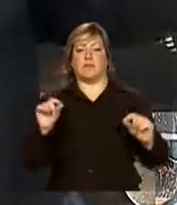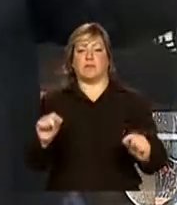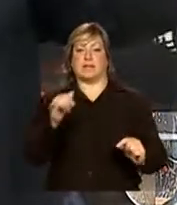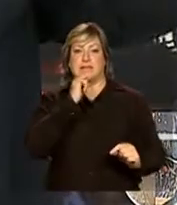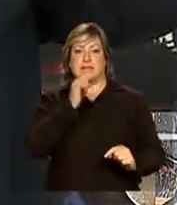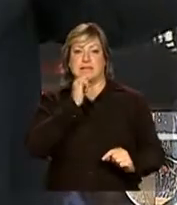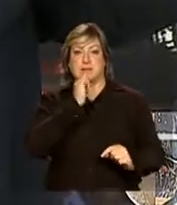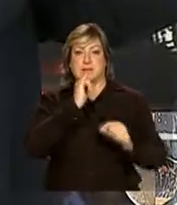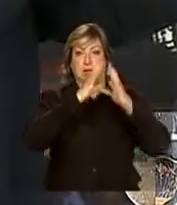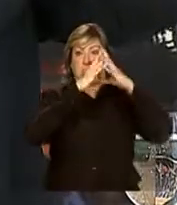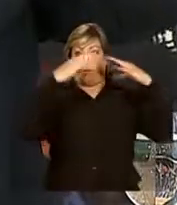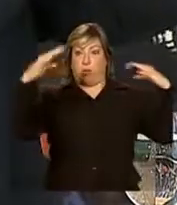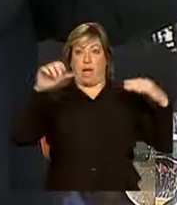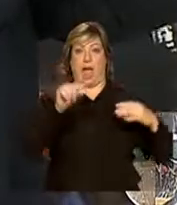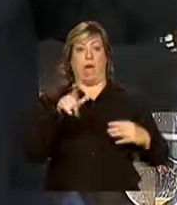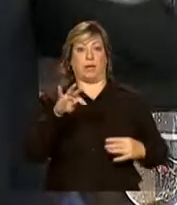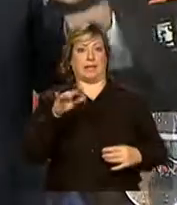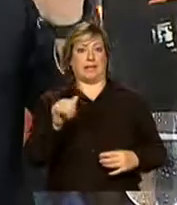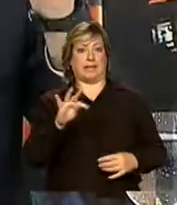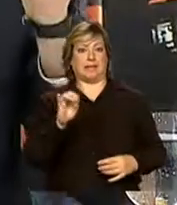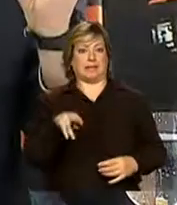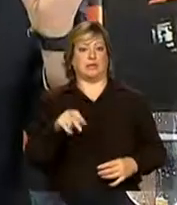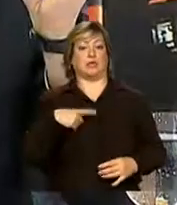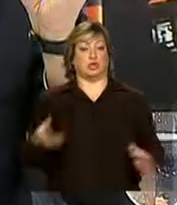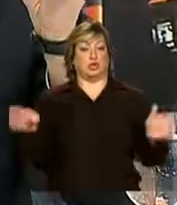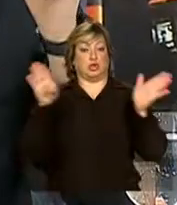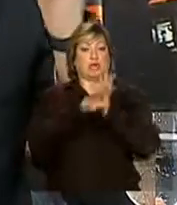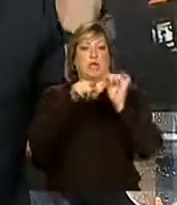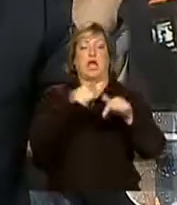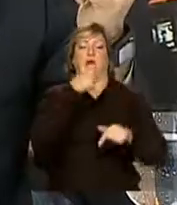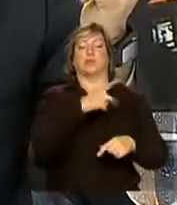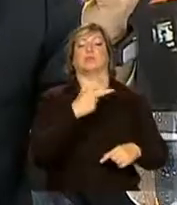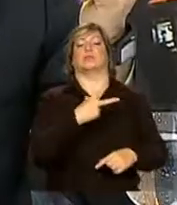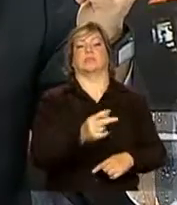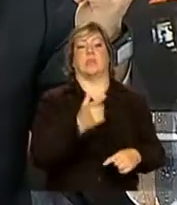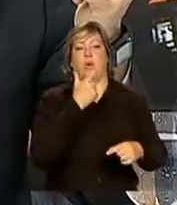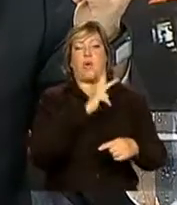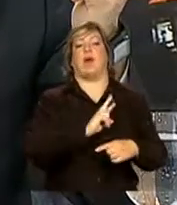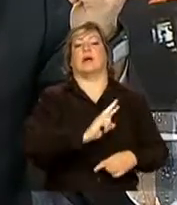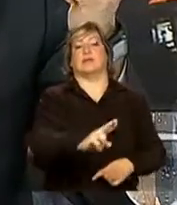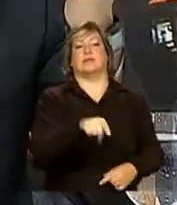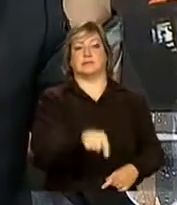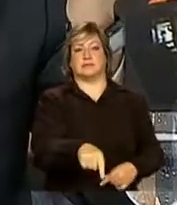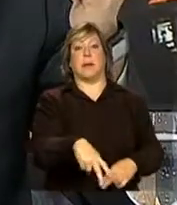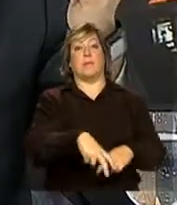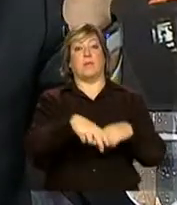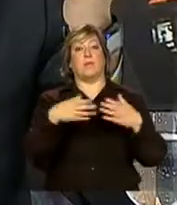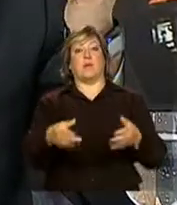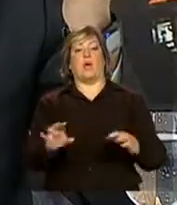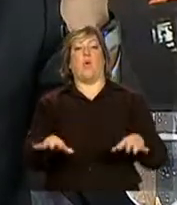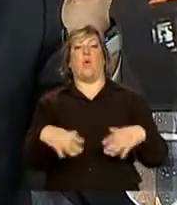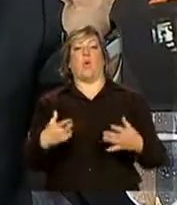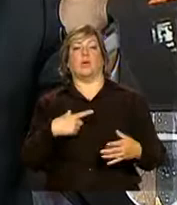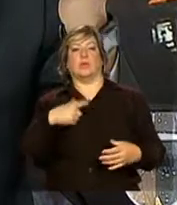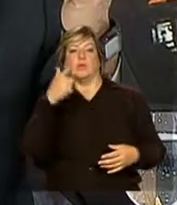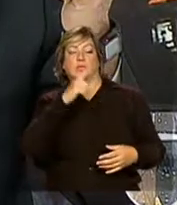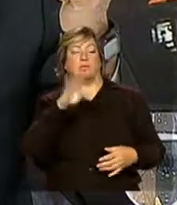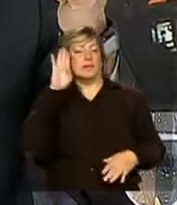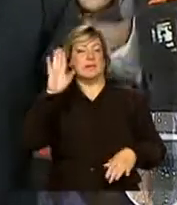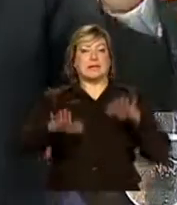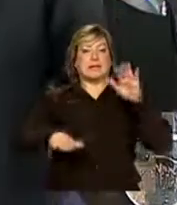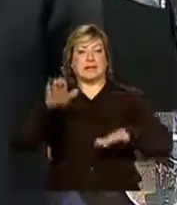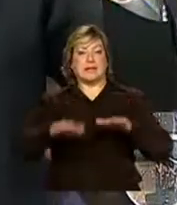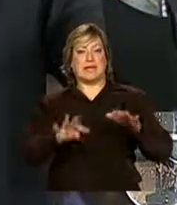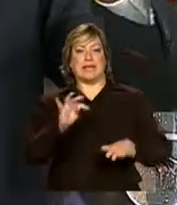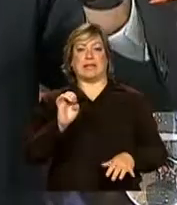de alta tensão chega nele, ele já é atendido. Por isso que os impactos aparecem maiores quando está ligado em um nível de tensão mais